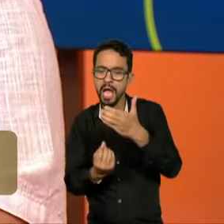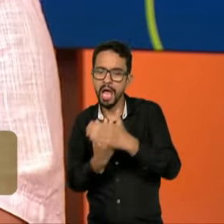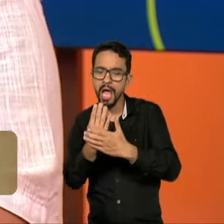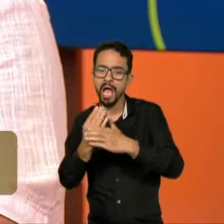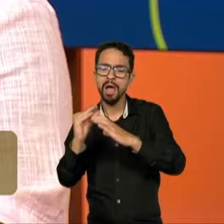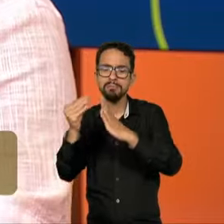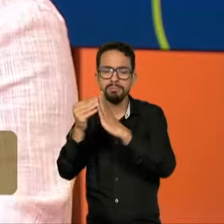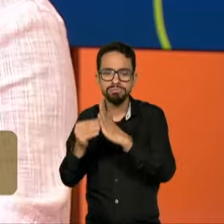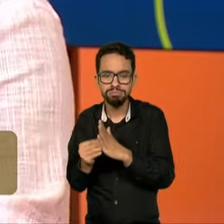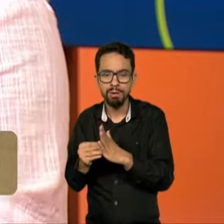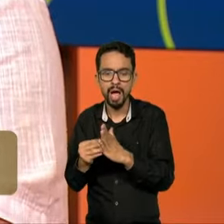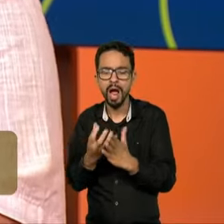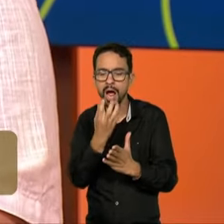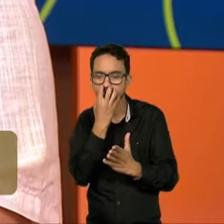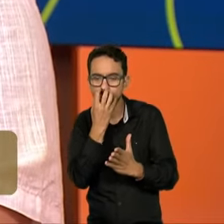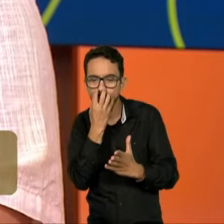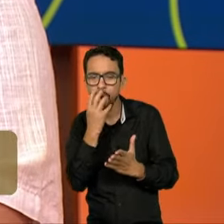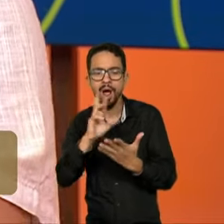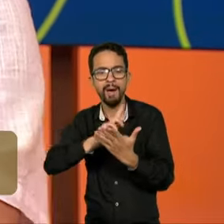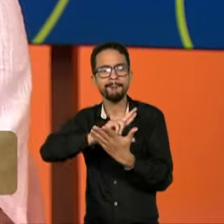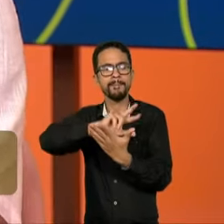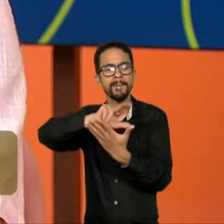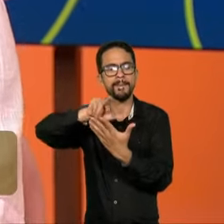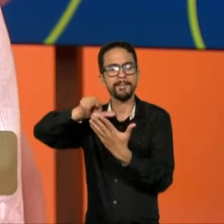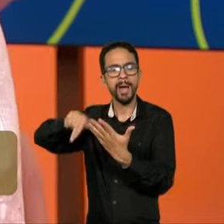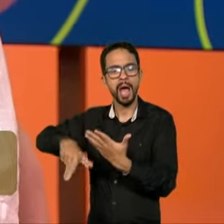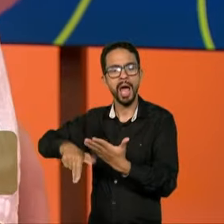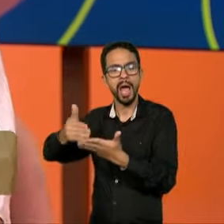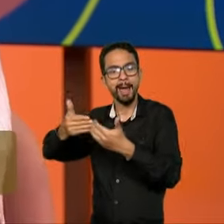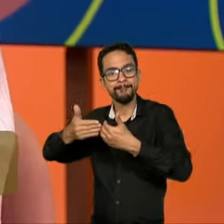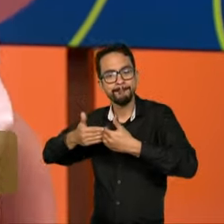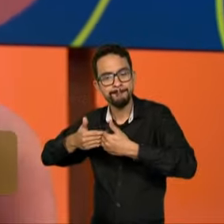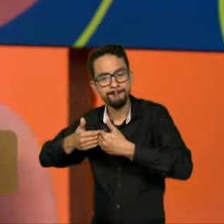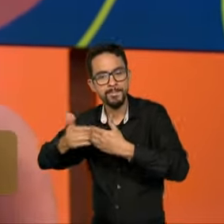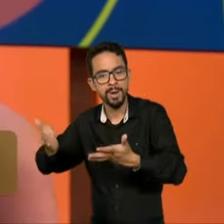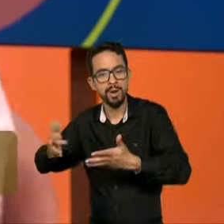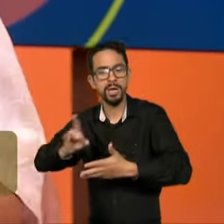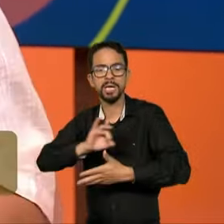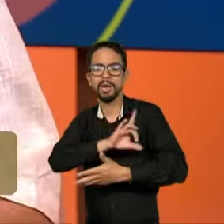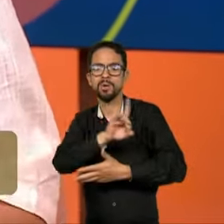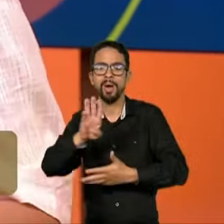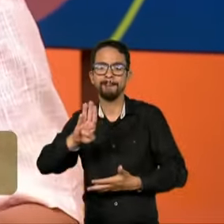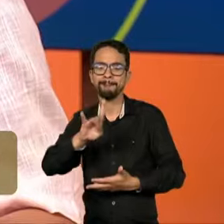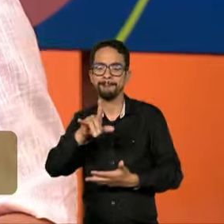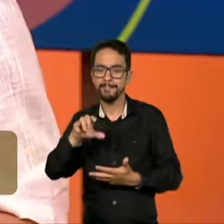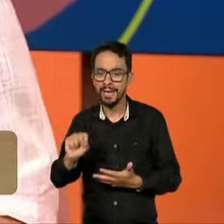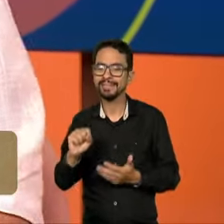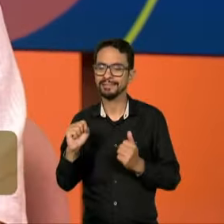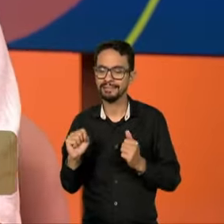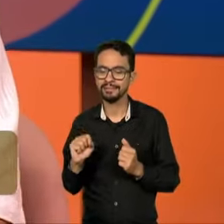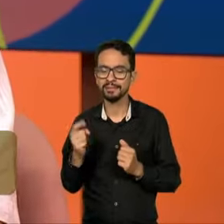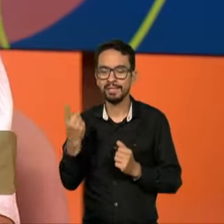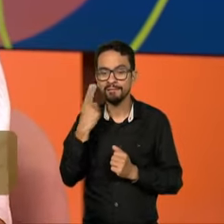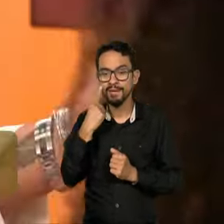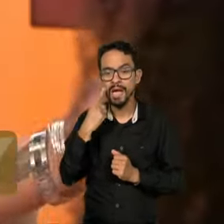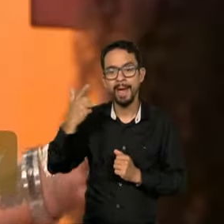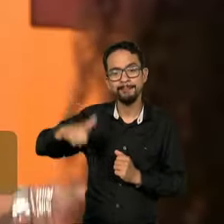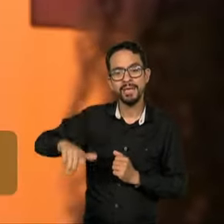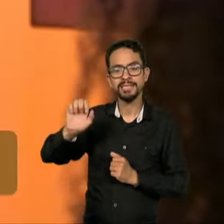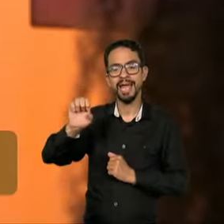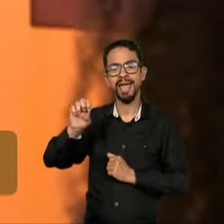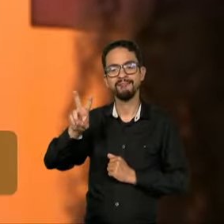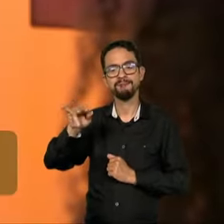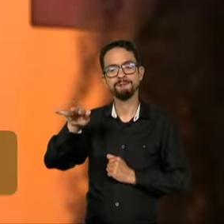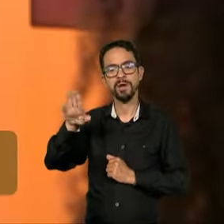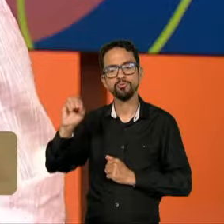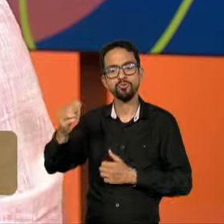gente, gravando Rock da Cachorra. Rock era maravilhoso, que foi gente. O que abriu as portas para Blitz, né? Eu vi o Evandro contando teve da Blitz. Teve aqui ontem, eu exatamente.